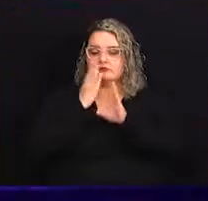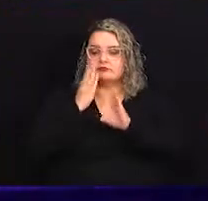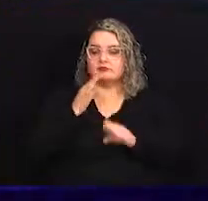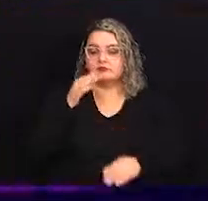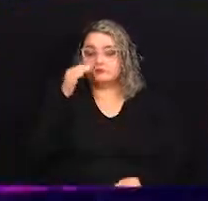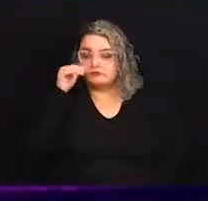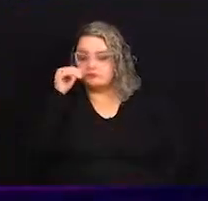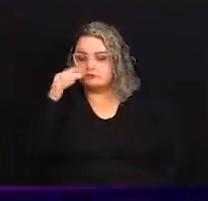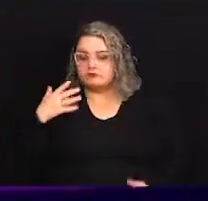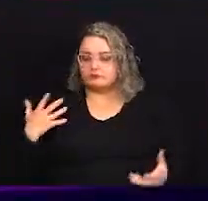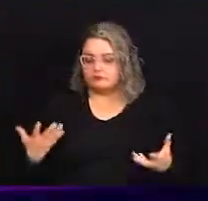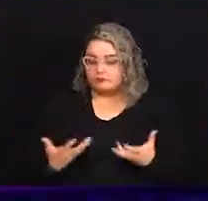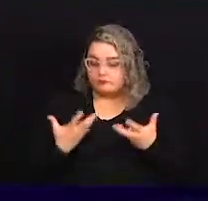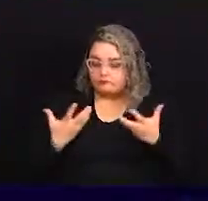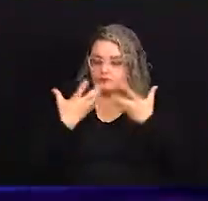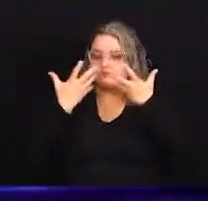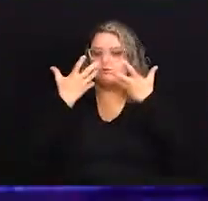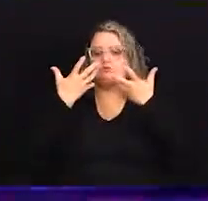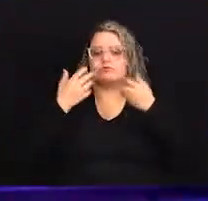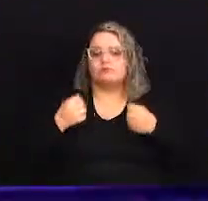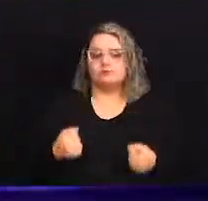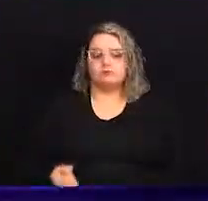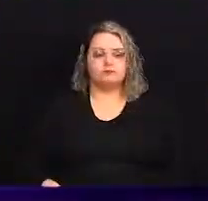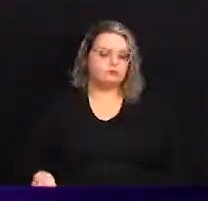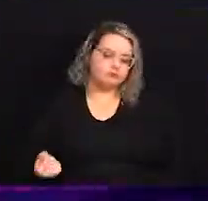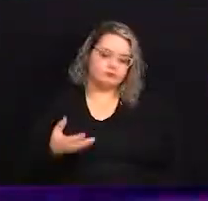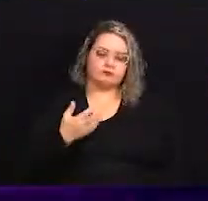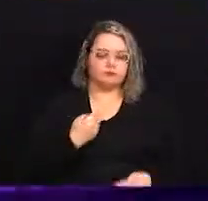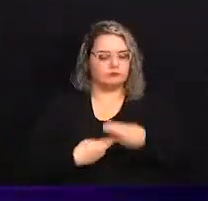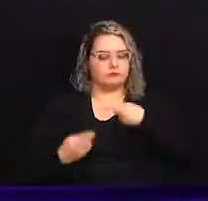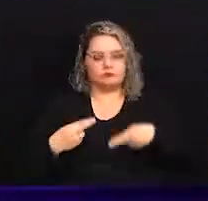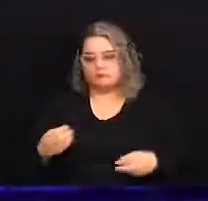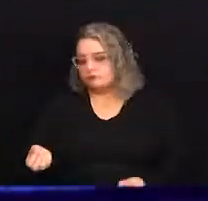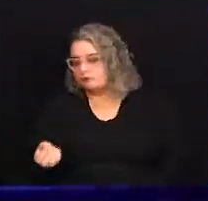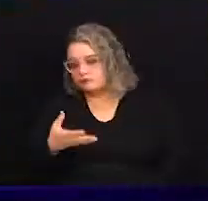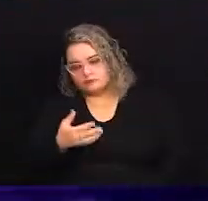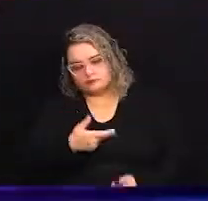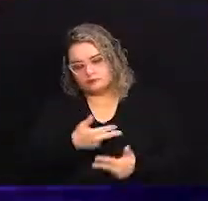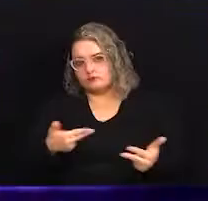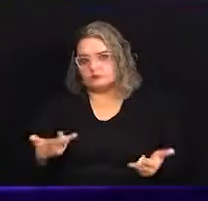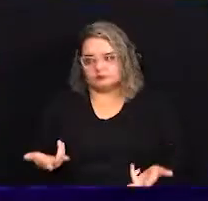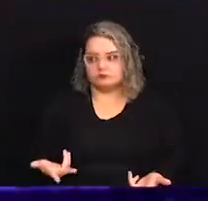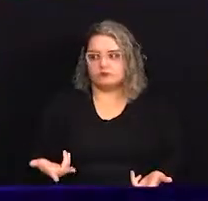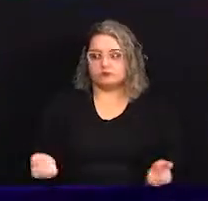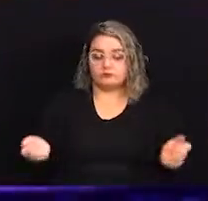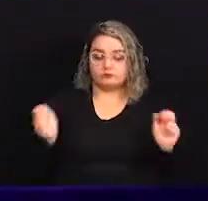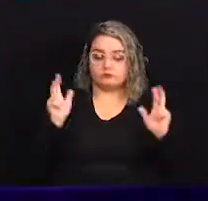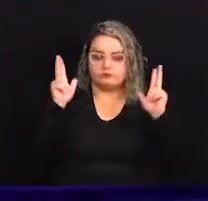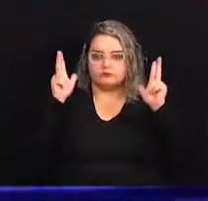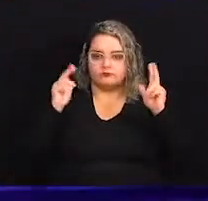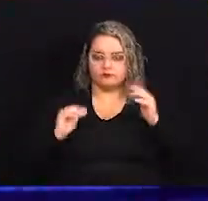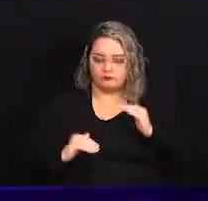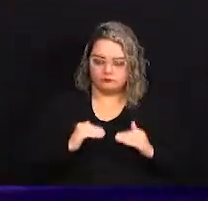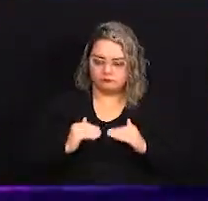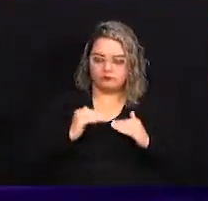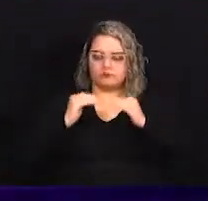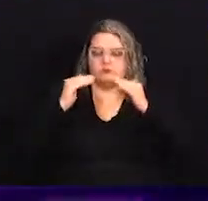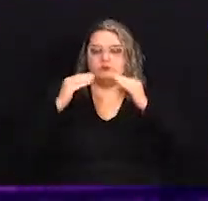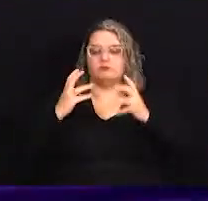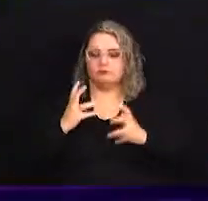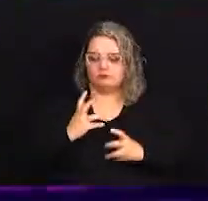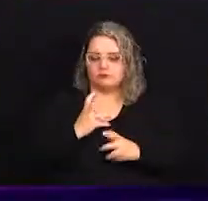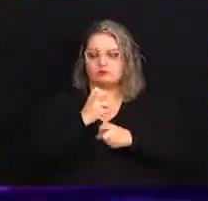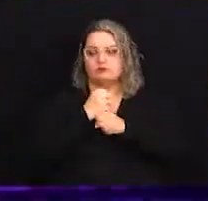a curiosidade, a pulsão, sabe? Para se jogar em novas relações, em novas coisas, que desperta o crescimento